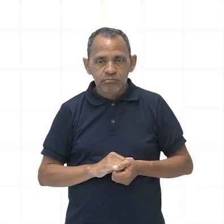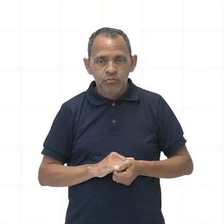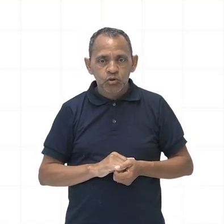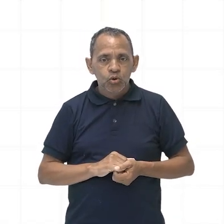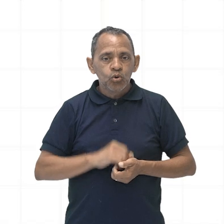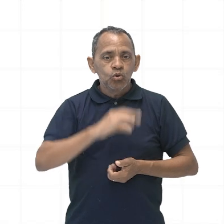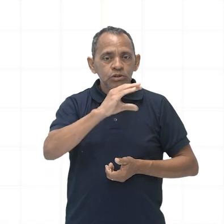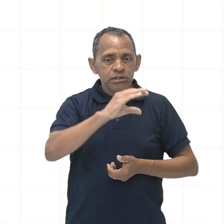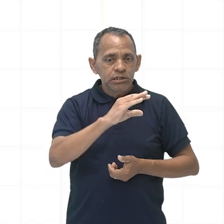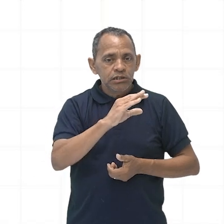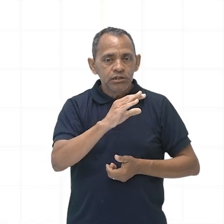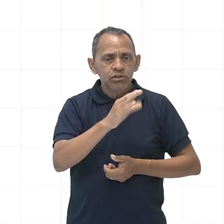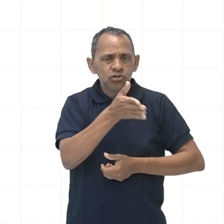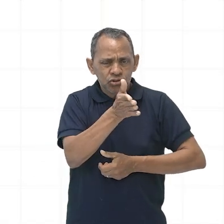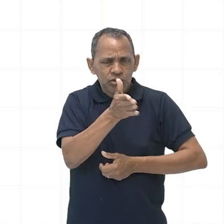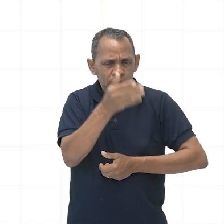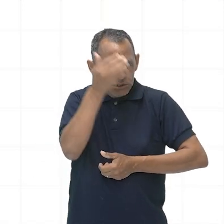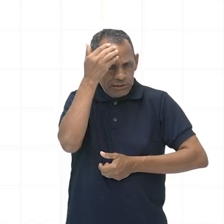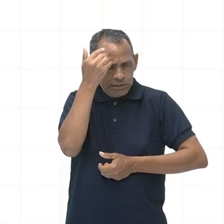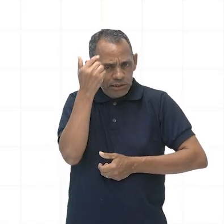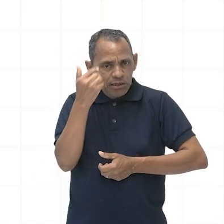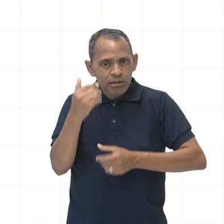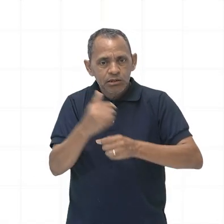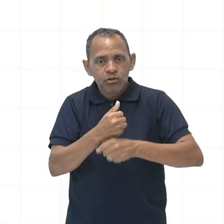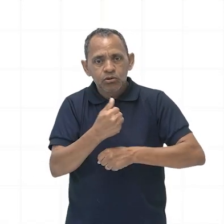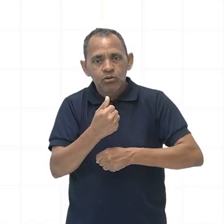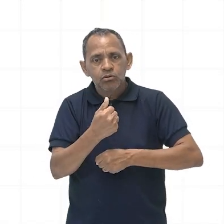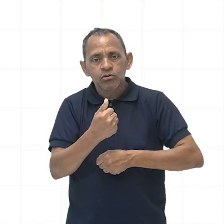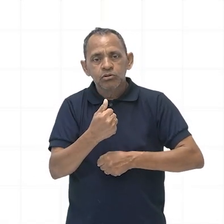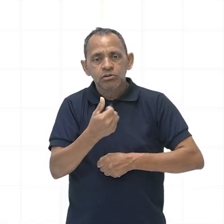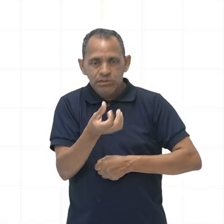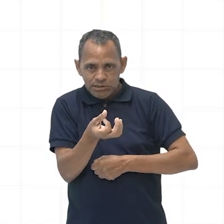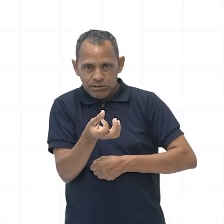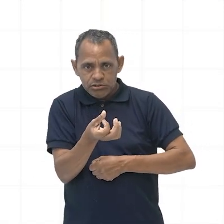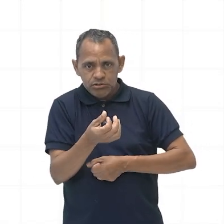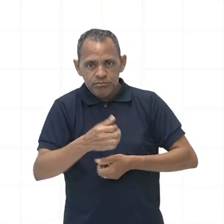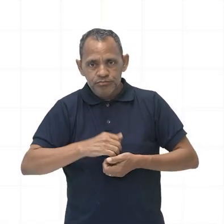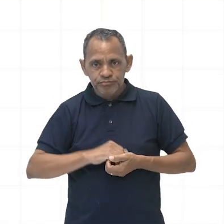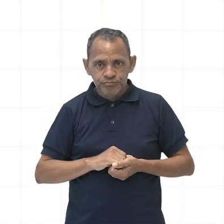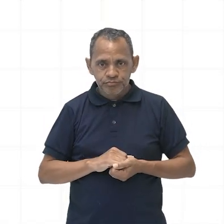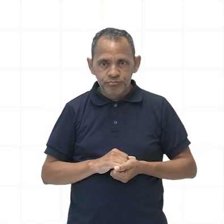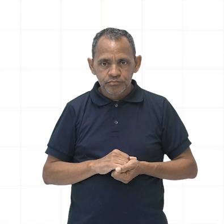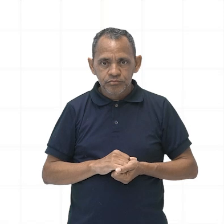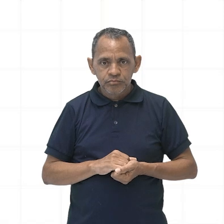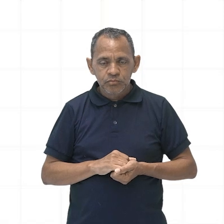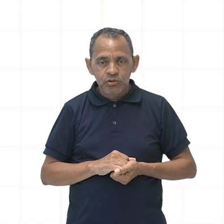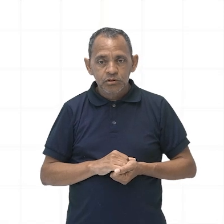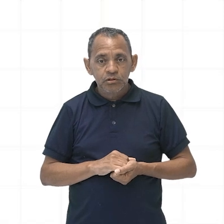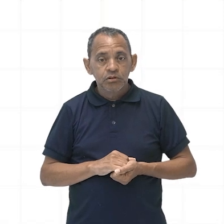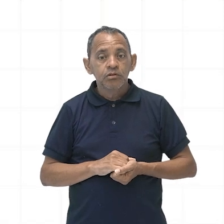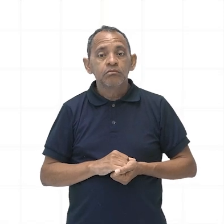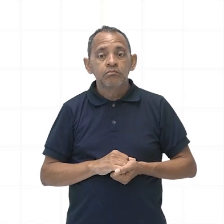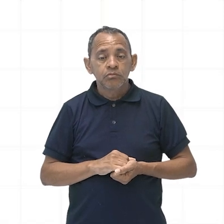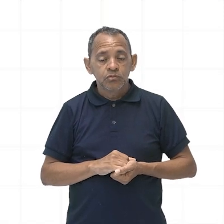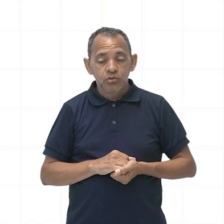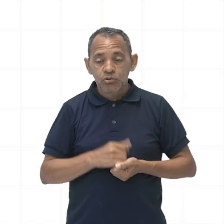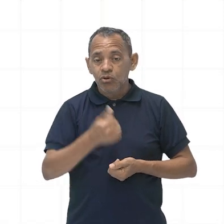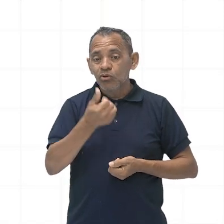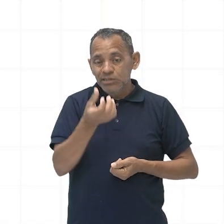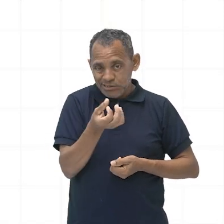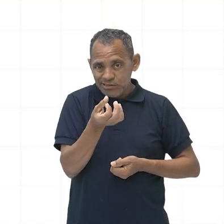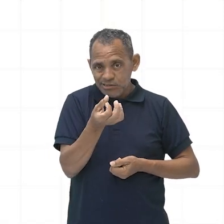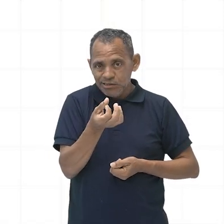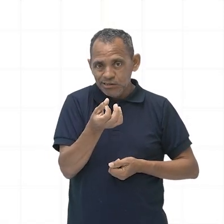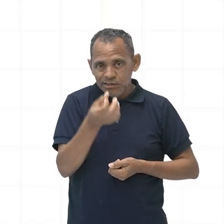O C eu já sei, 4. 4 não, 6, perdão. A projeção do 6, que vai